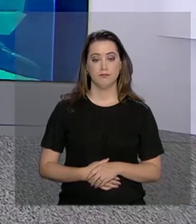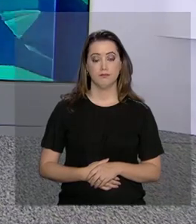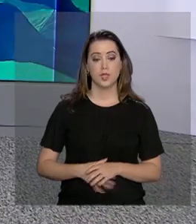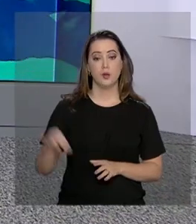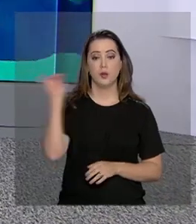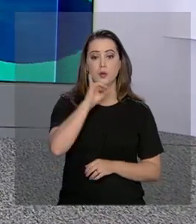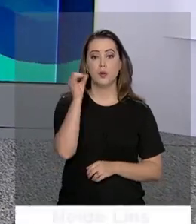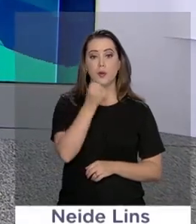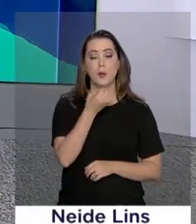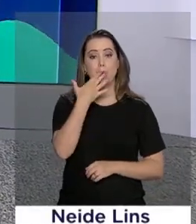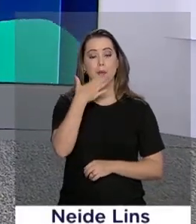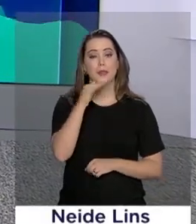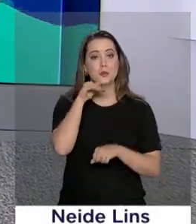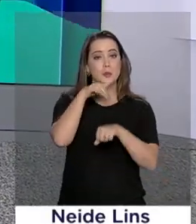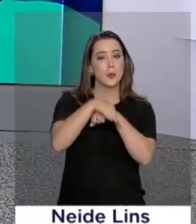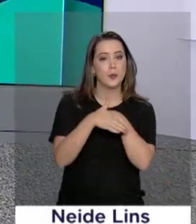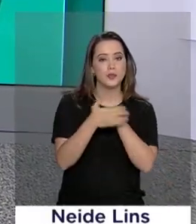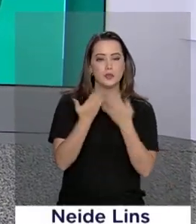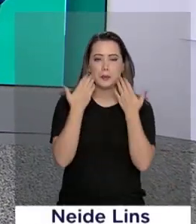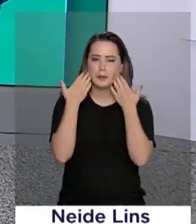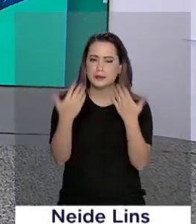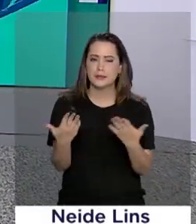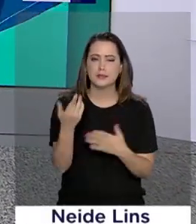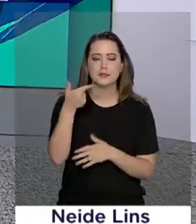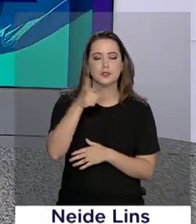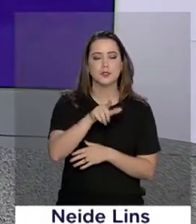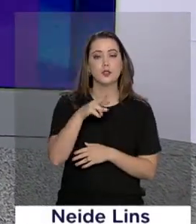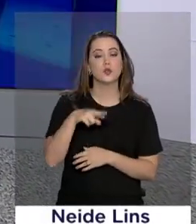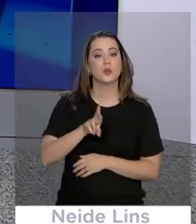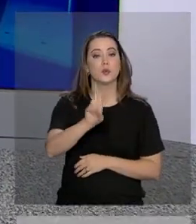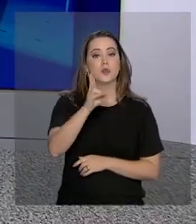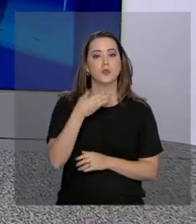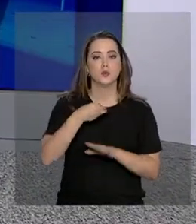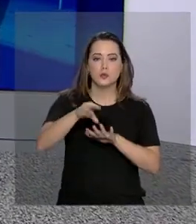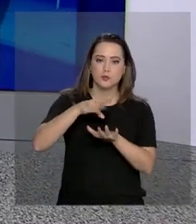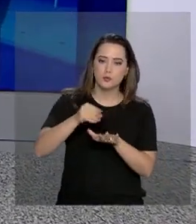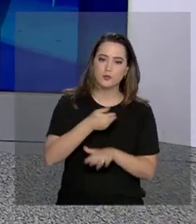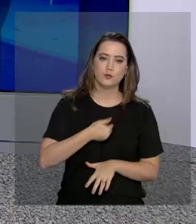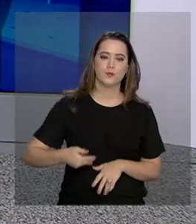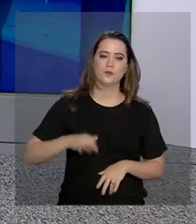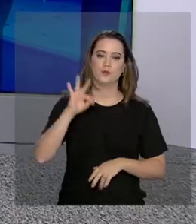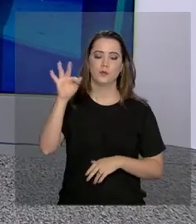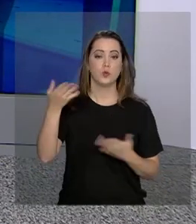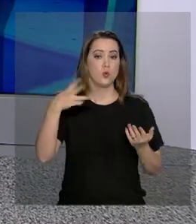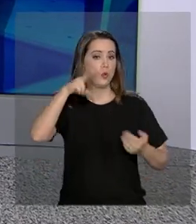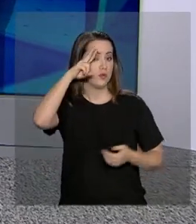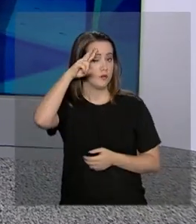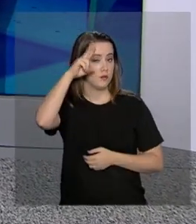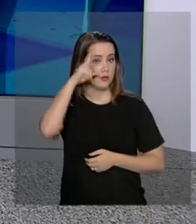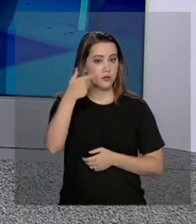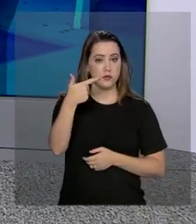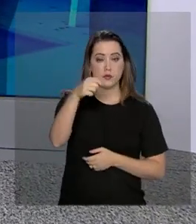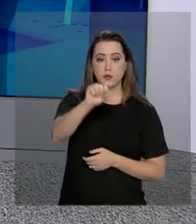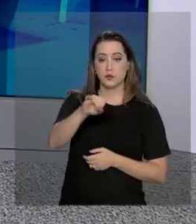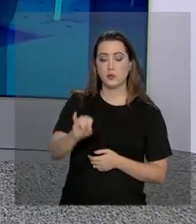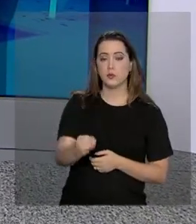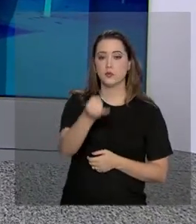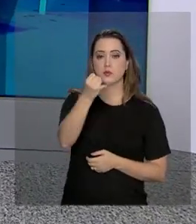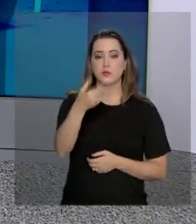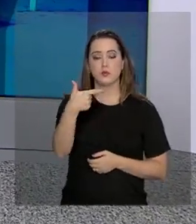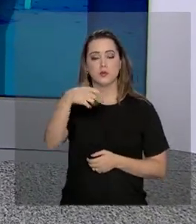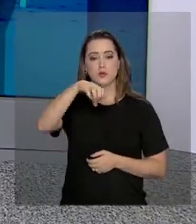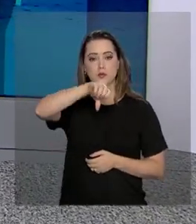Olá, boa noite. No ar mais uma edição do Repórter NBR com as notícias do governo federal desta segunda-feira,